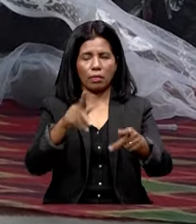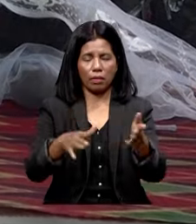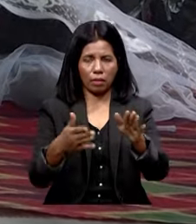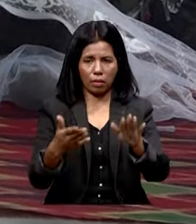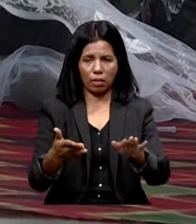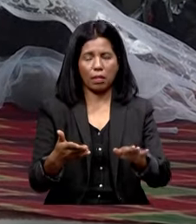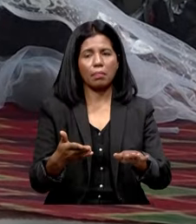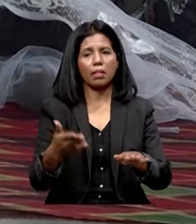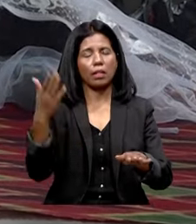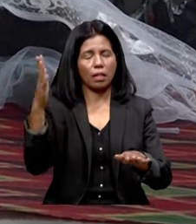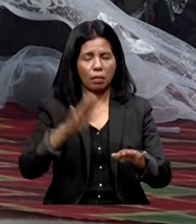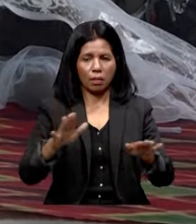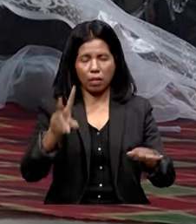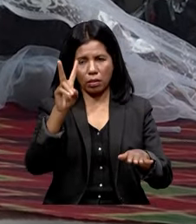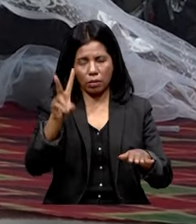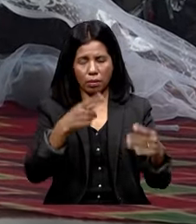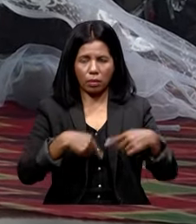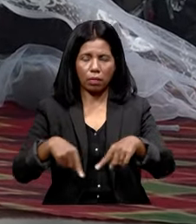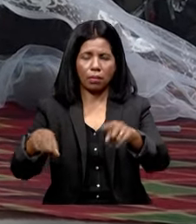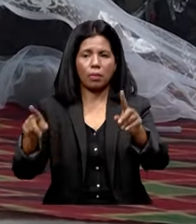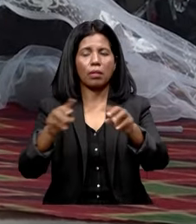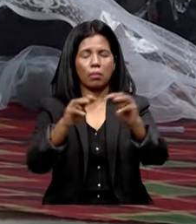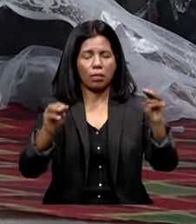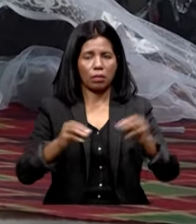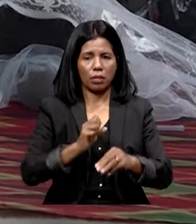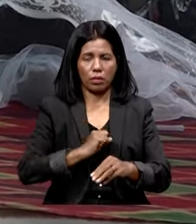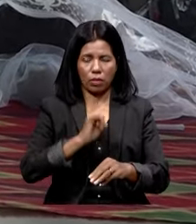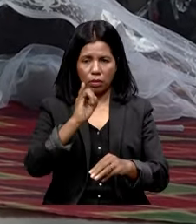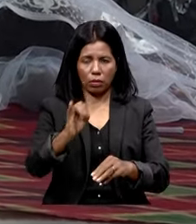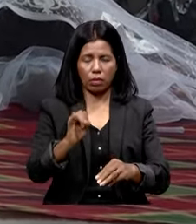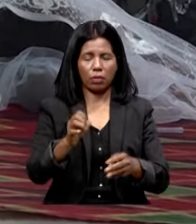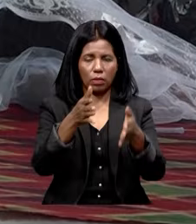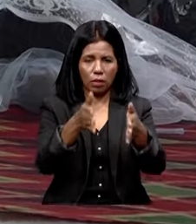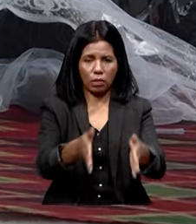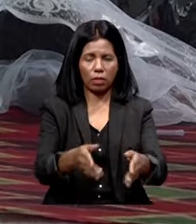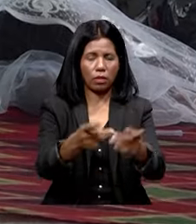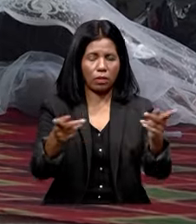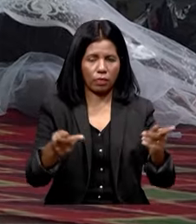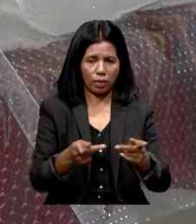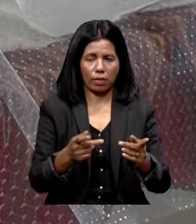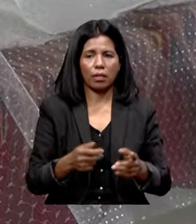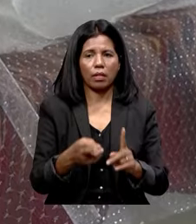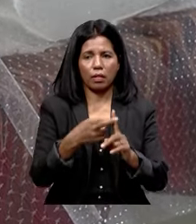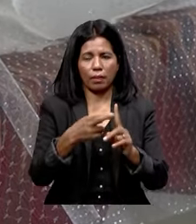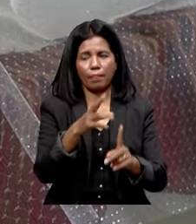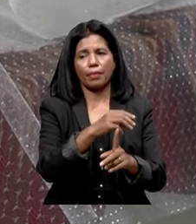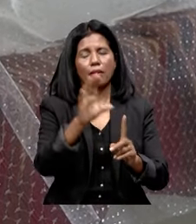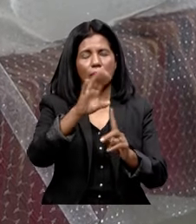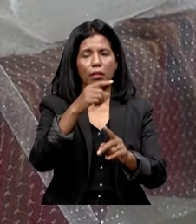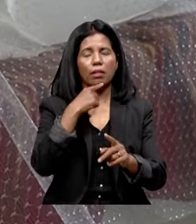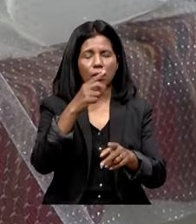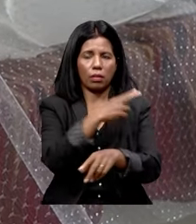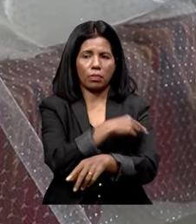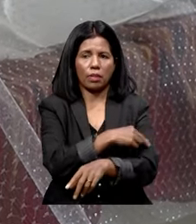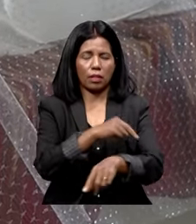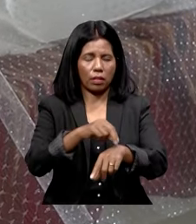labarek na iruane ba familia ho di transporta fali ba munisipi Kovalima ho di halot ia fatin deskansa ikus tuir sefi departamento forensik hospital